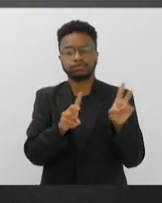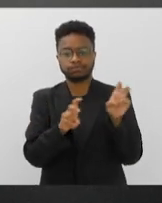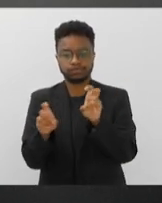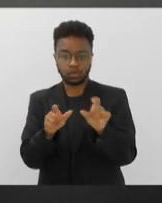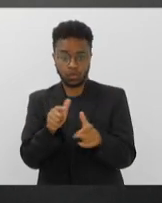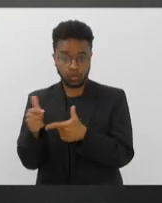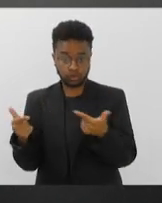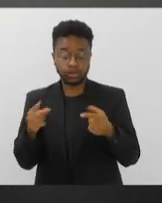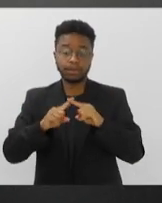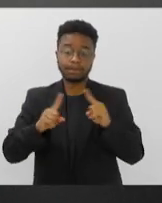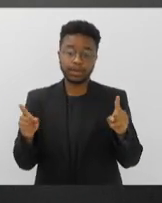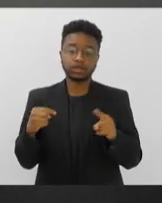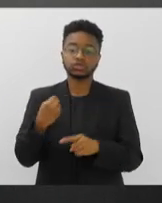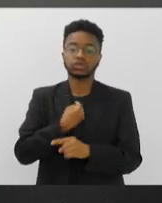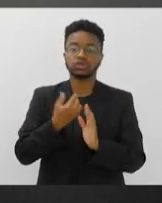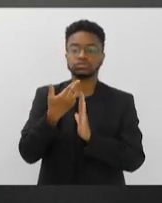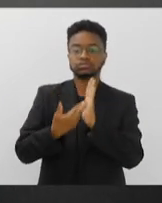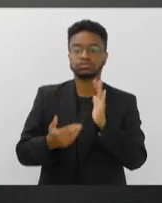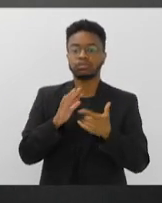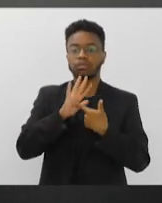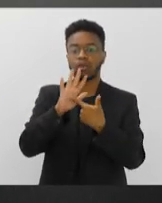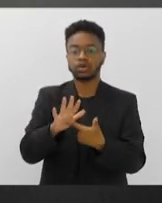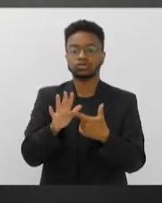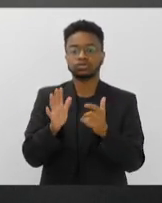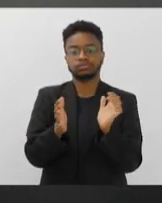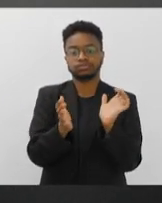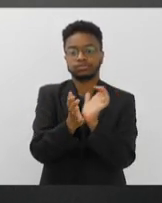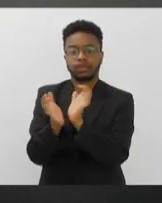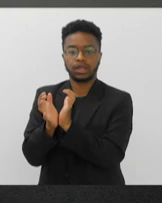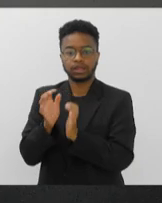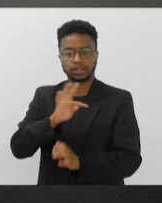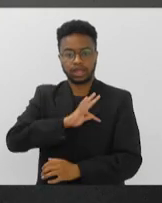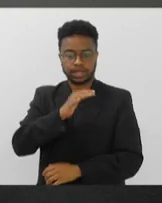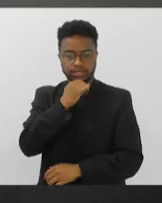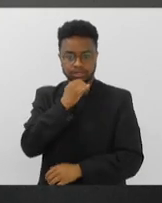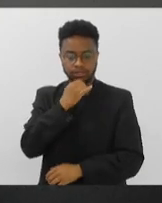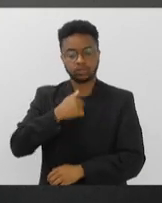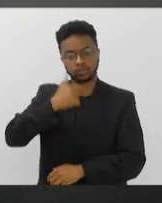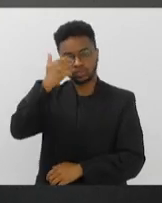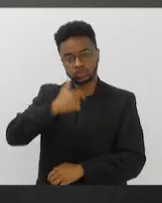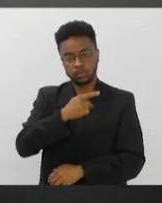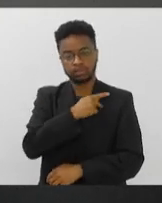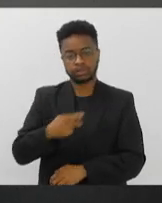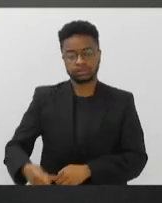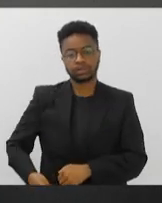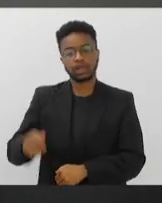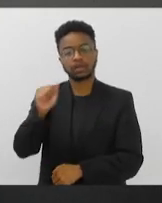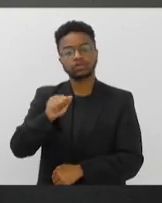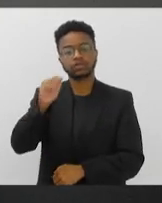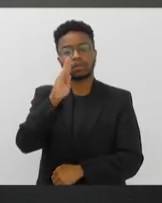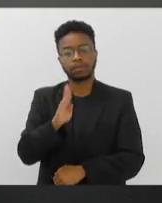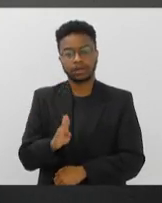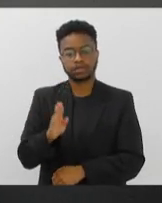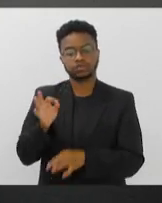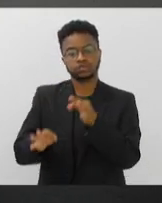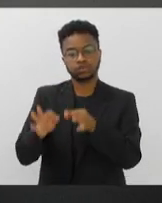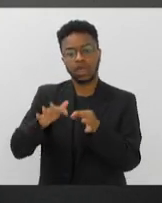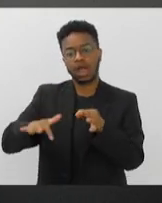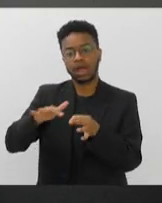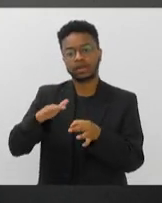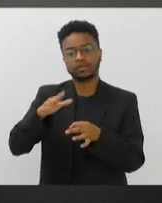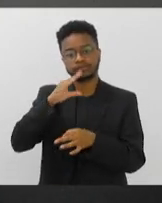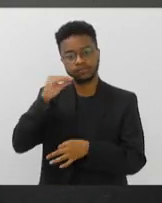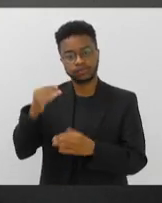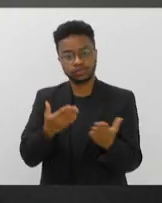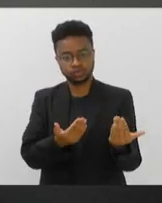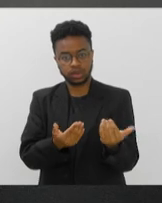ali a gente vai precisar dos relatórios das equipes técnicas por exemplo eu estou presidindo a Associação Brasileira de magistrados da infância Juventude pouco